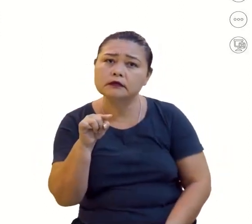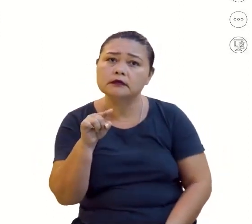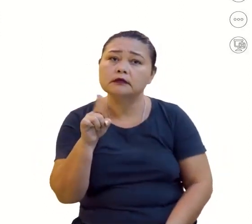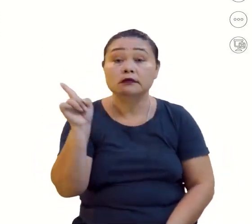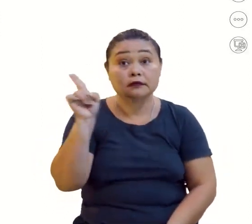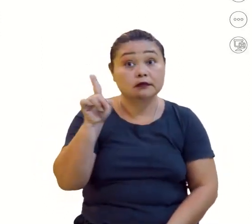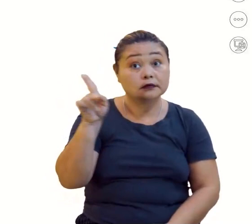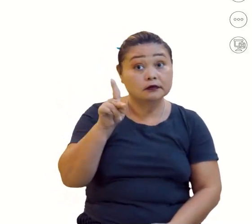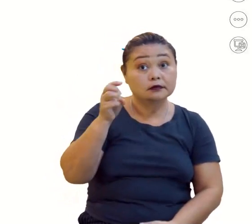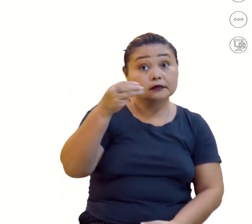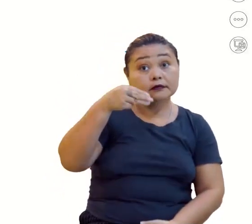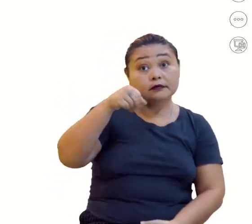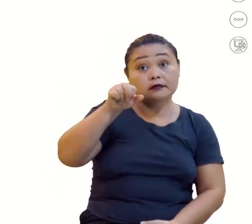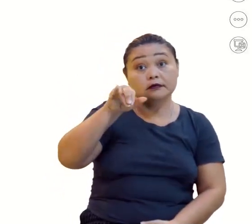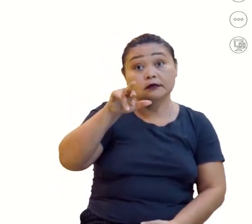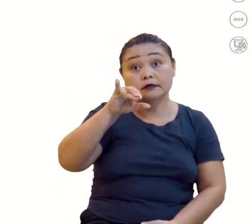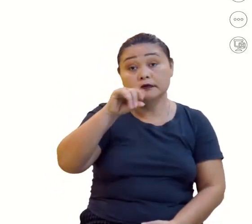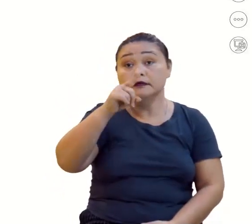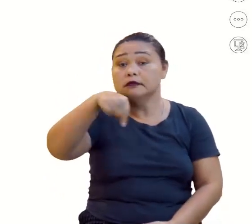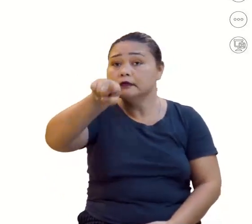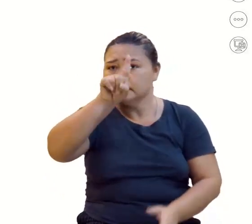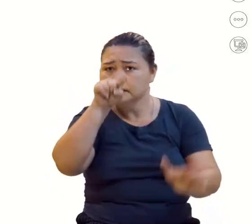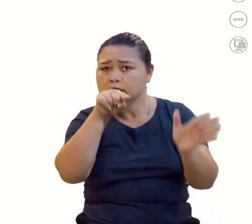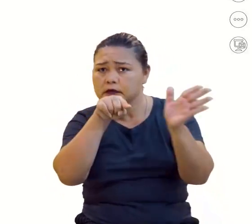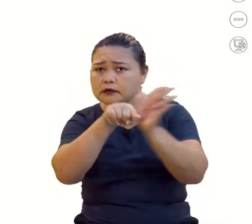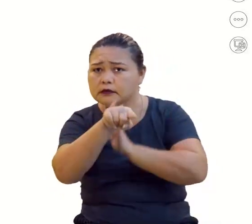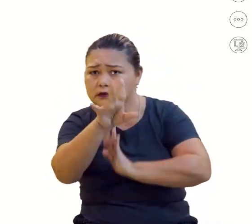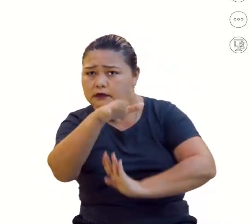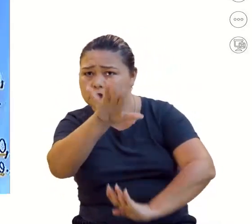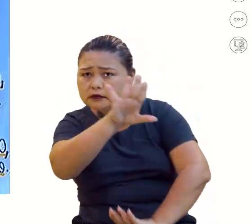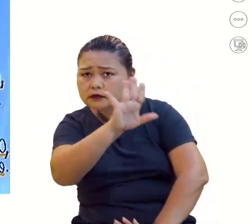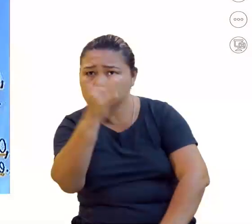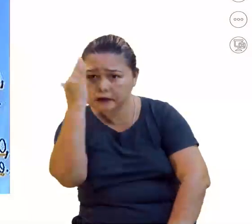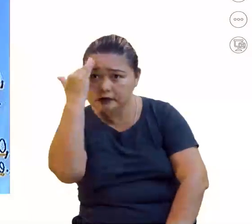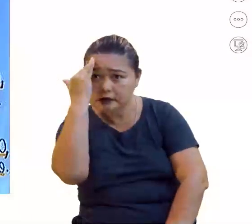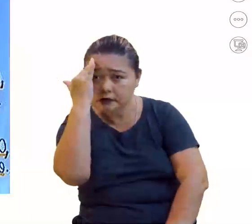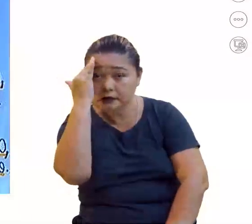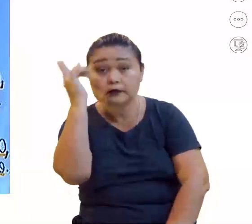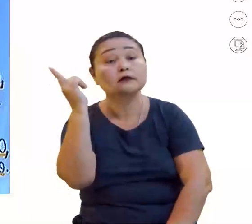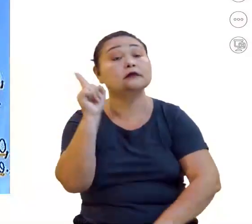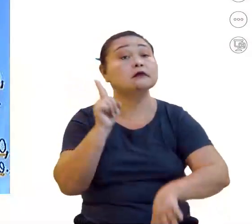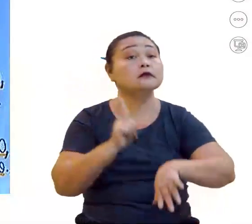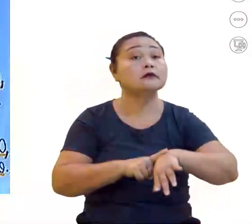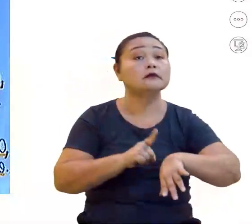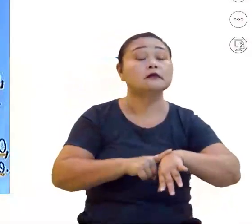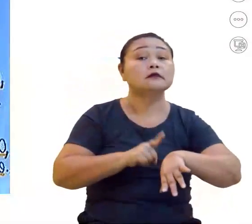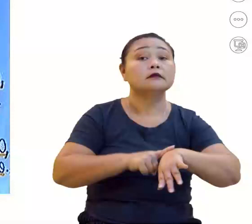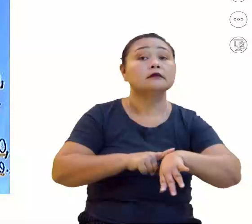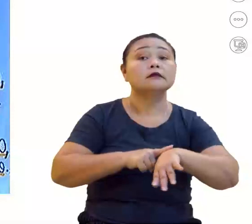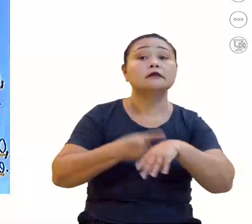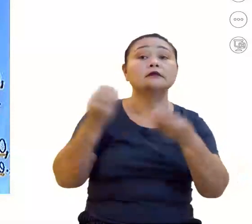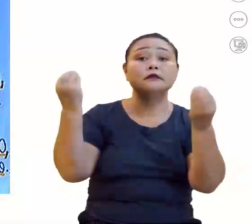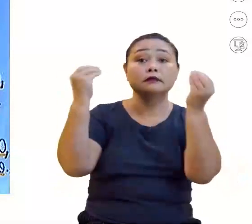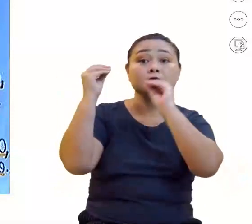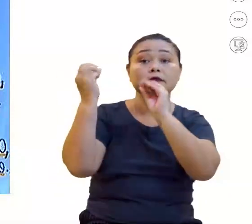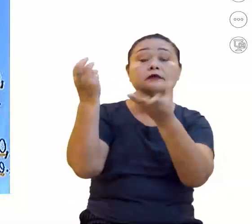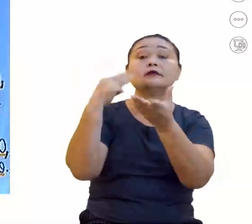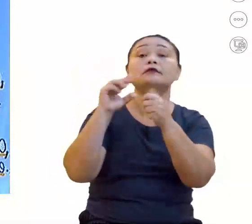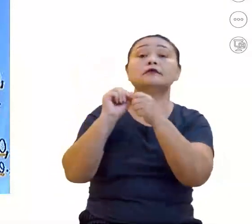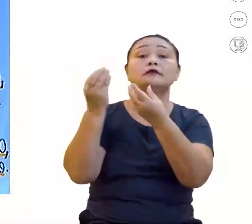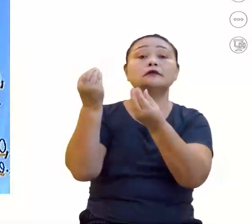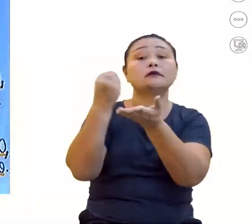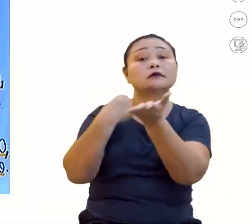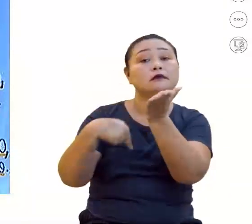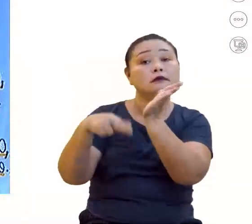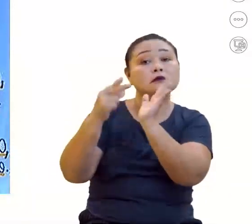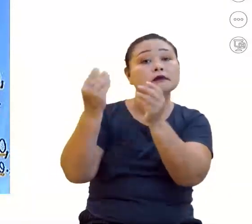está aqui perguntando para os meninos, vocês entenderam? Se não entendeu, é hora do mapa mental. Tá